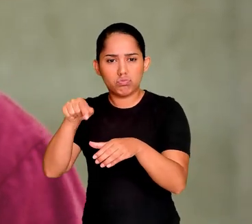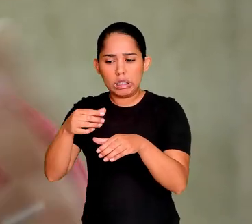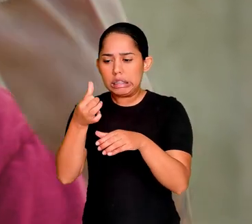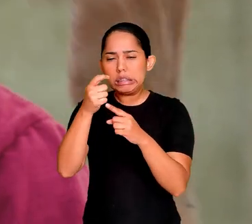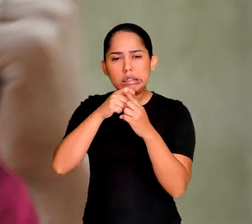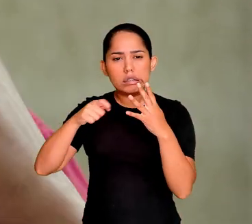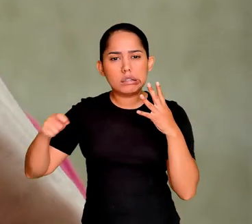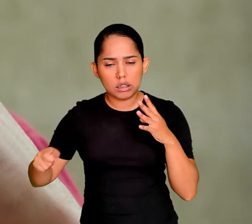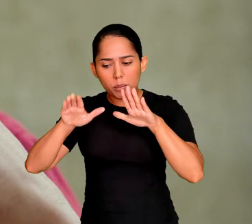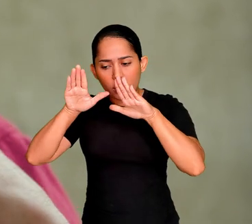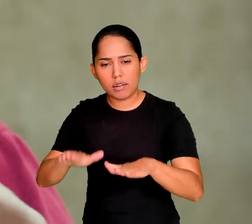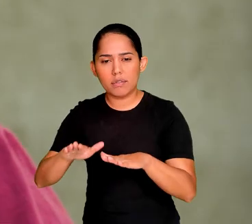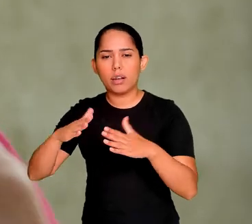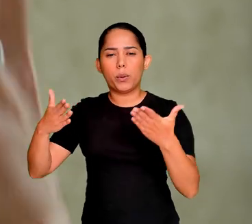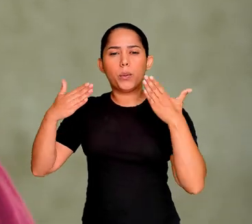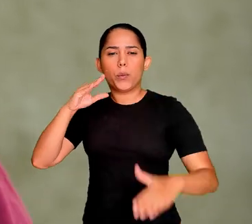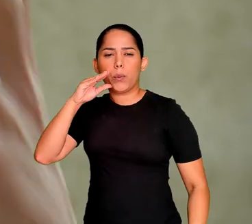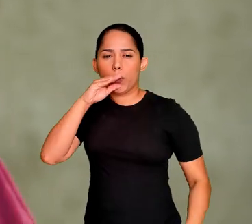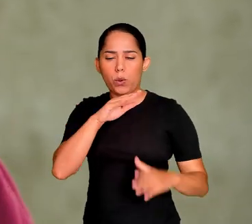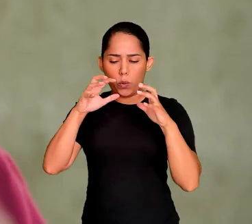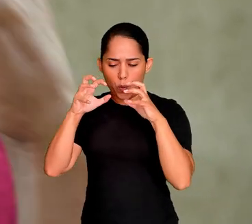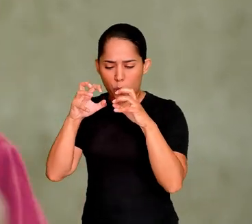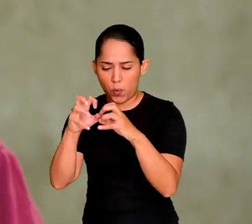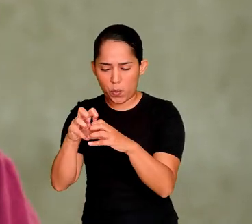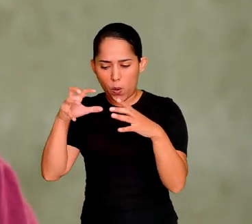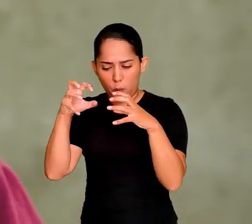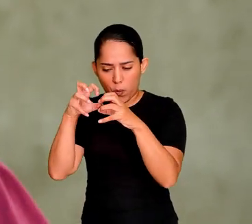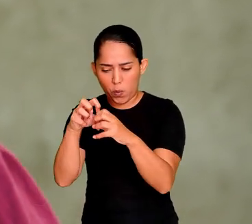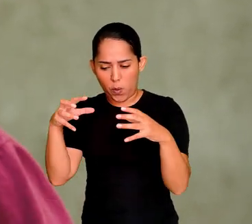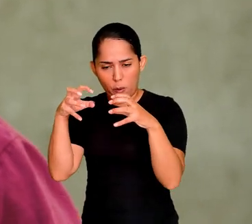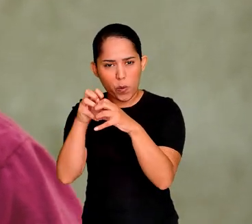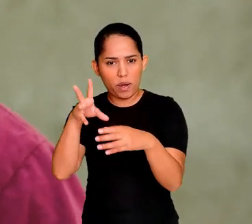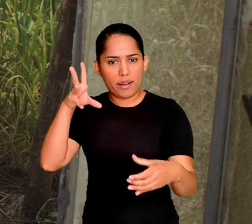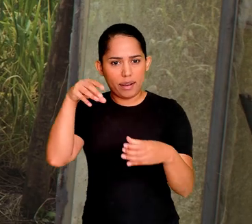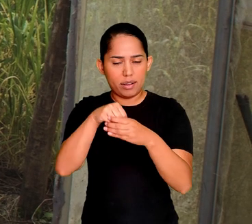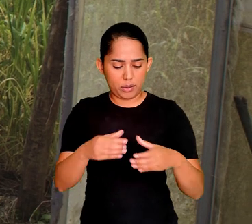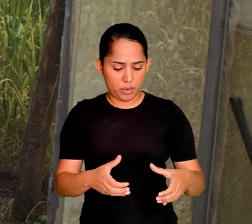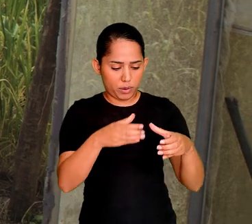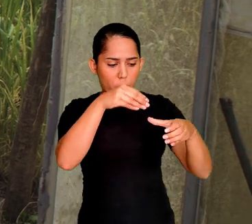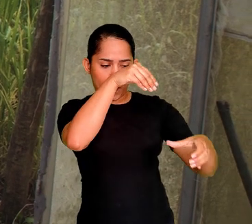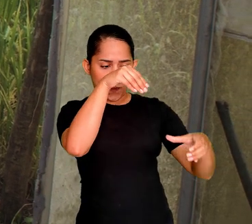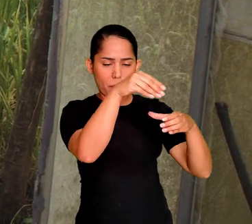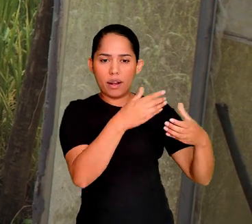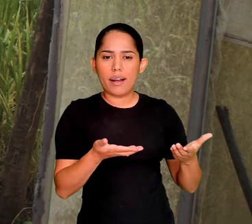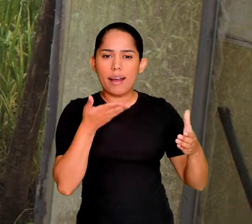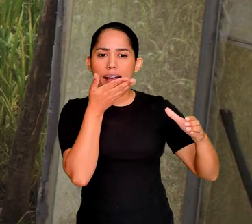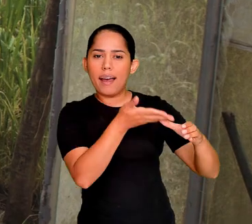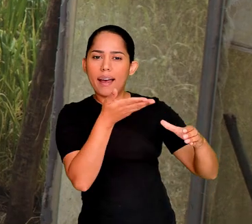as influências do verão, do calor e da luz. E isso é concentrado aqui dentro e isso é aplicado